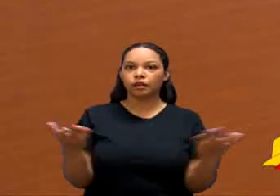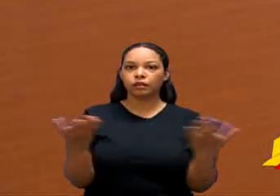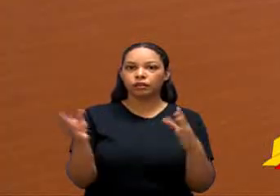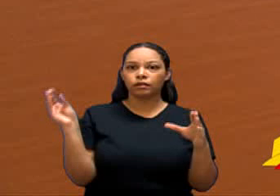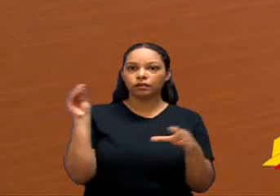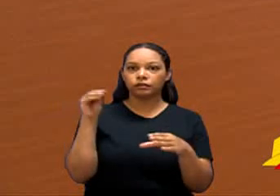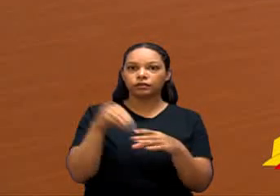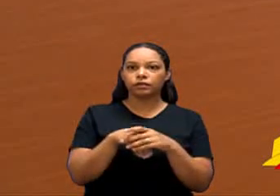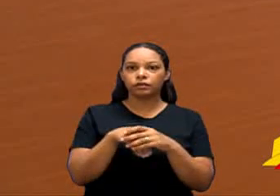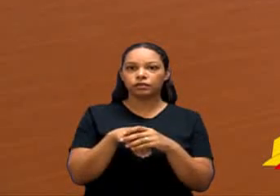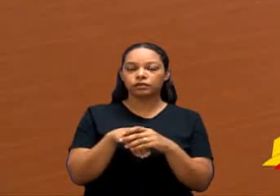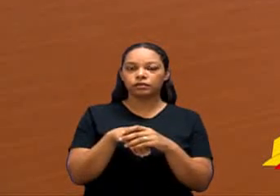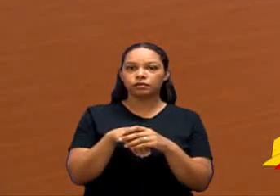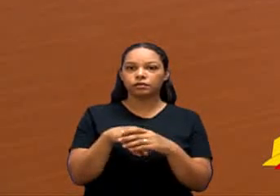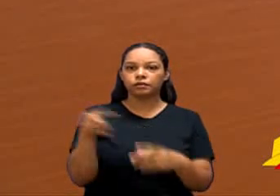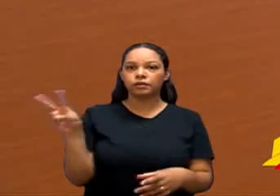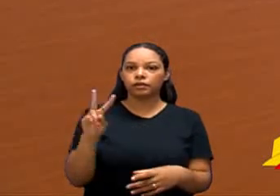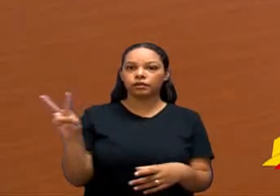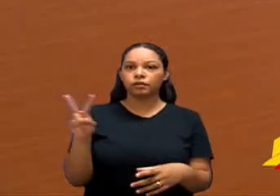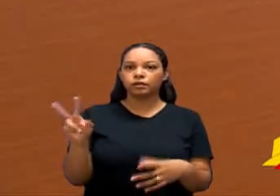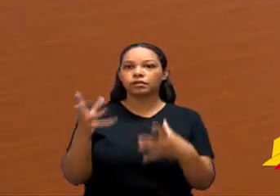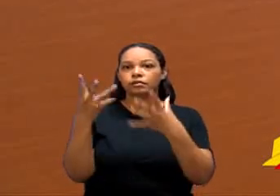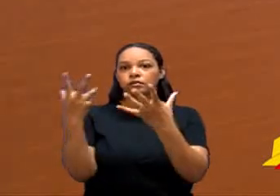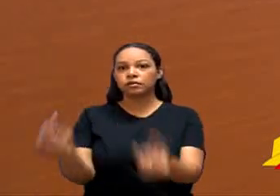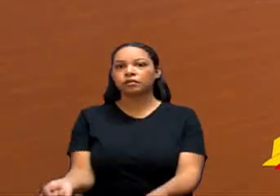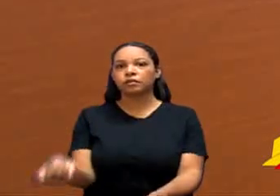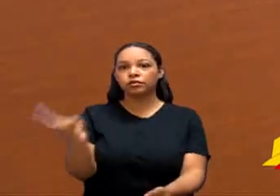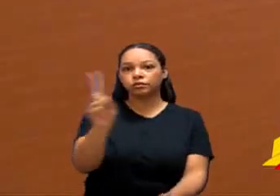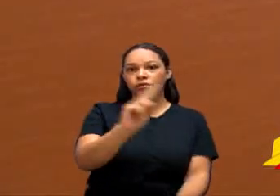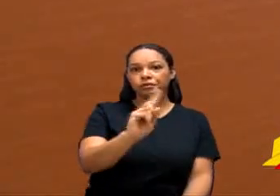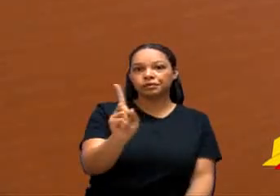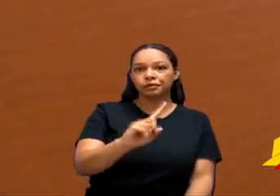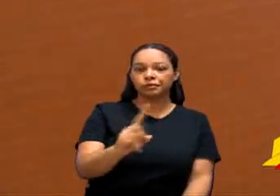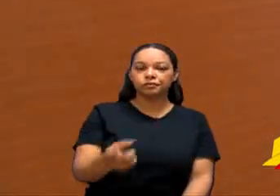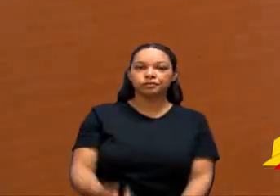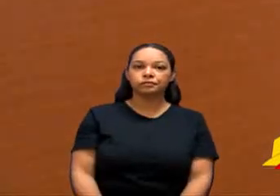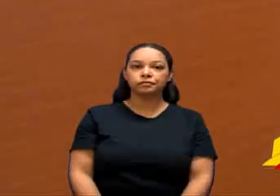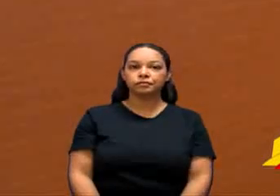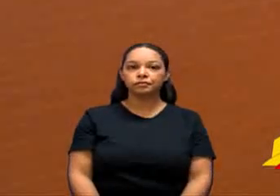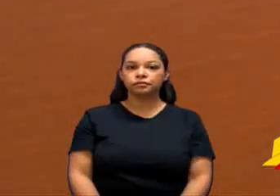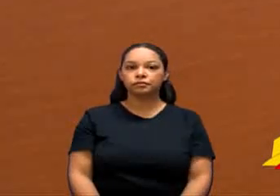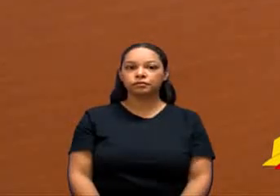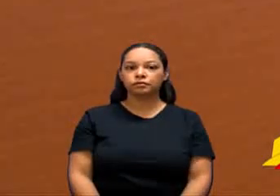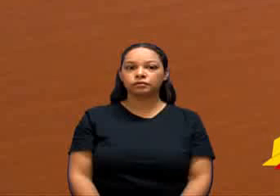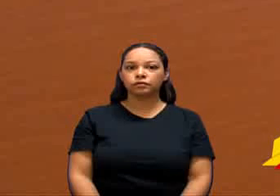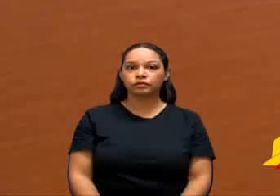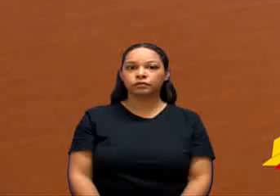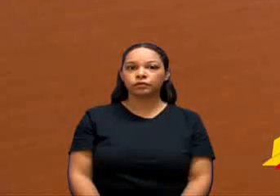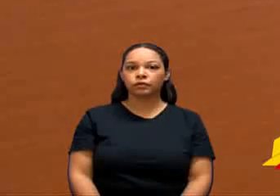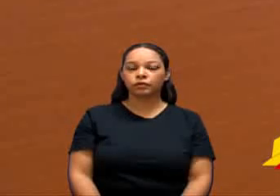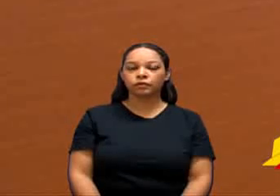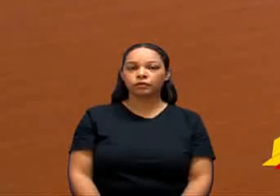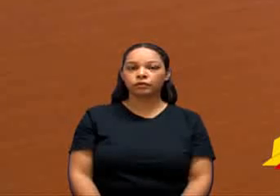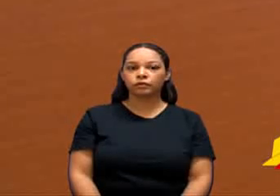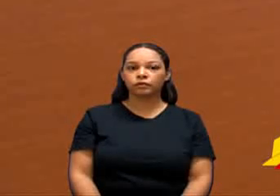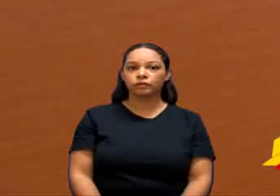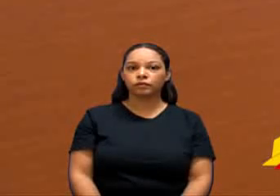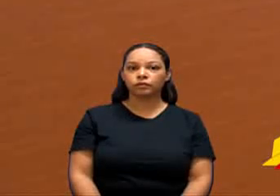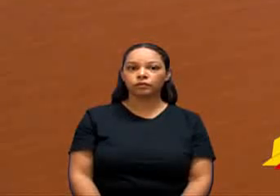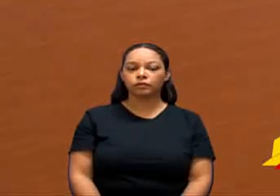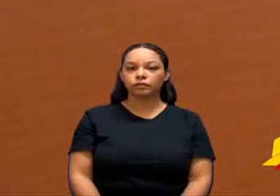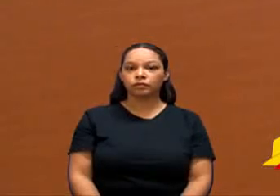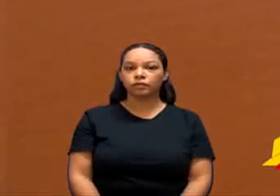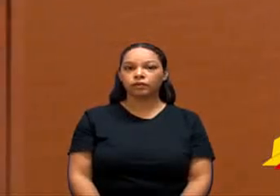votação. Os vereadores que concordam, permaneçam como estão. Os contrários, que eles estão aprovados. Vamos zerar o painel para que nós possamos entrar